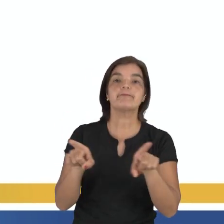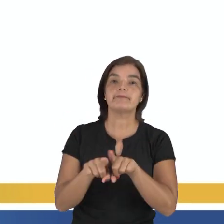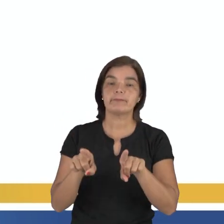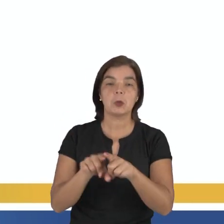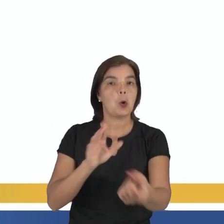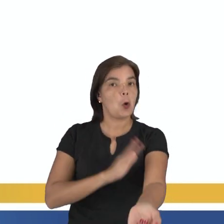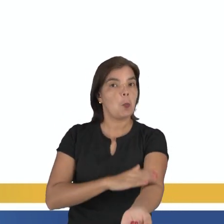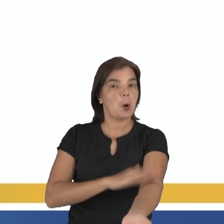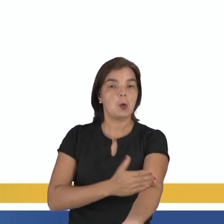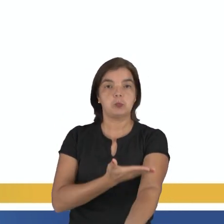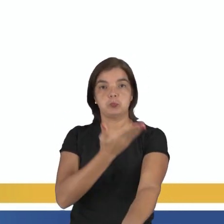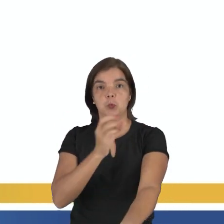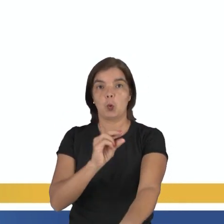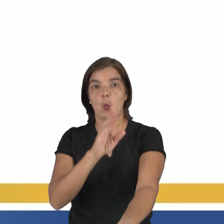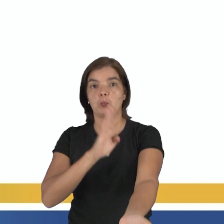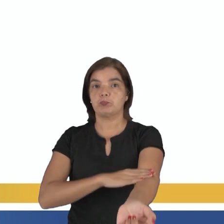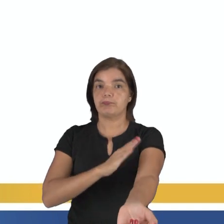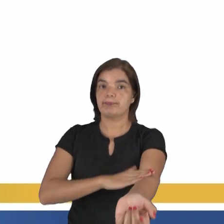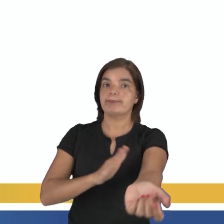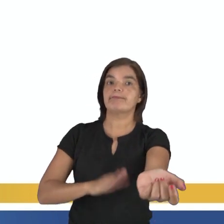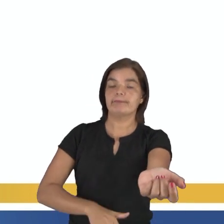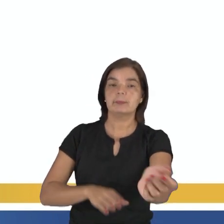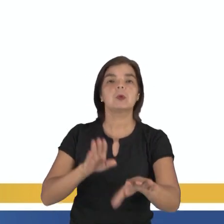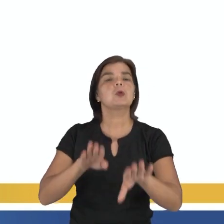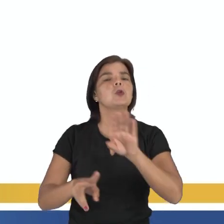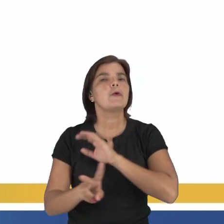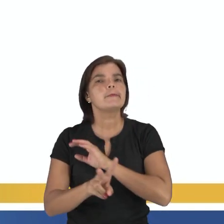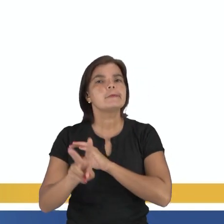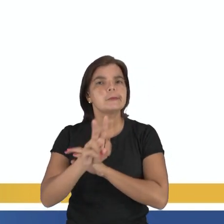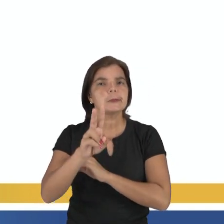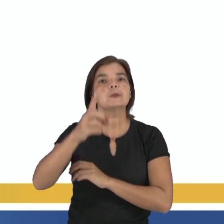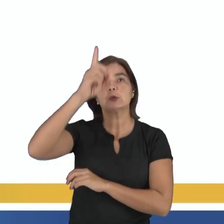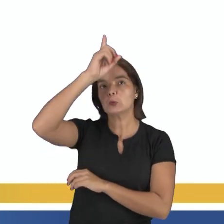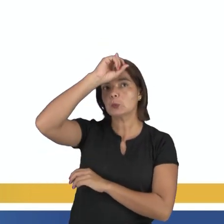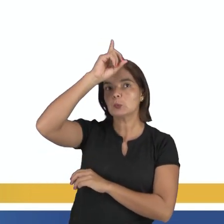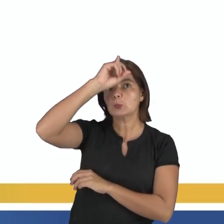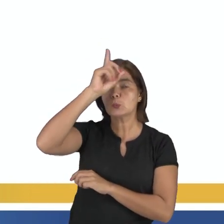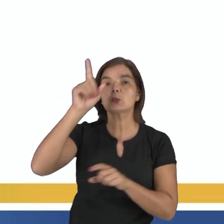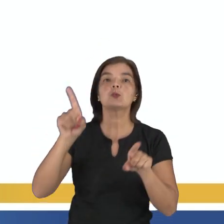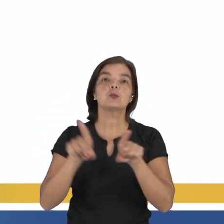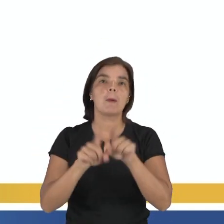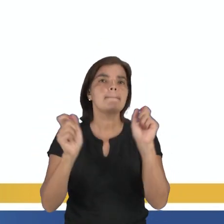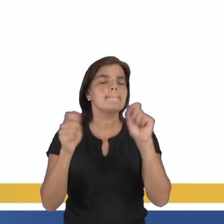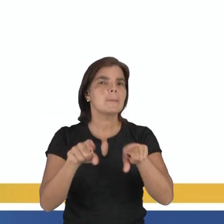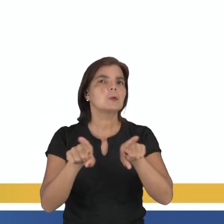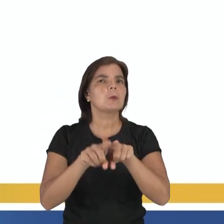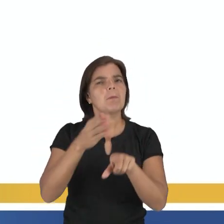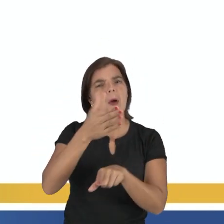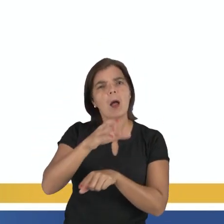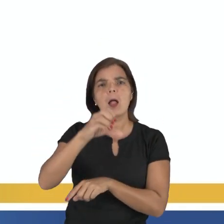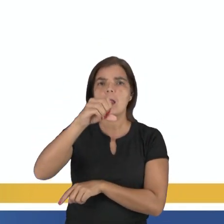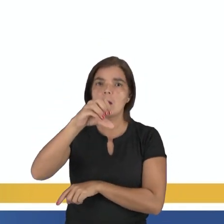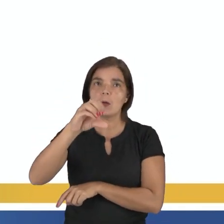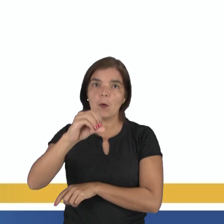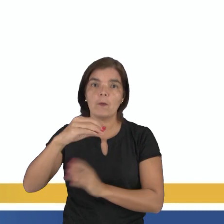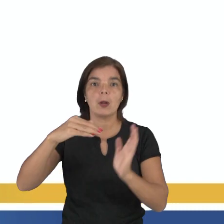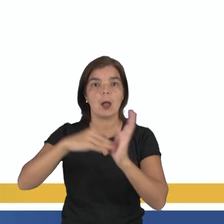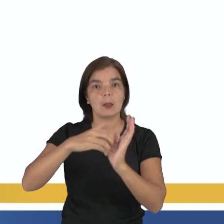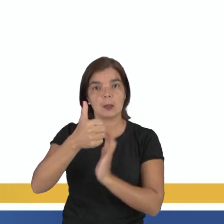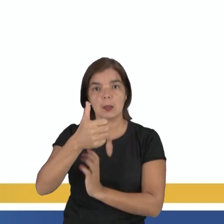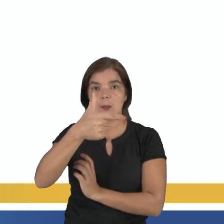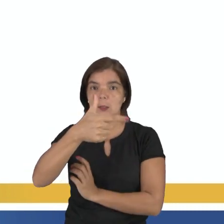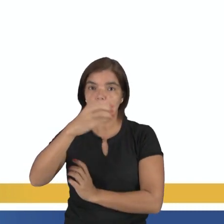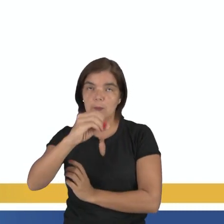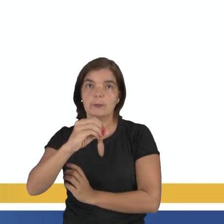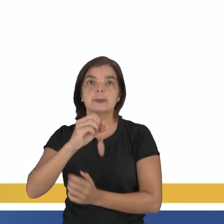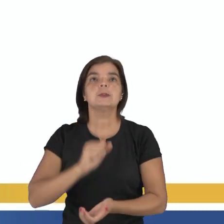pressão alta ou uma pressão baixa. Esses valores, por exemplo, nos adultos, pode ficar entre 90 e